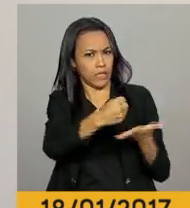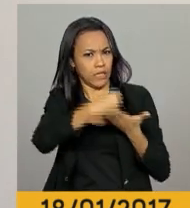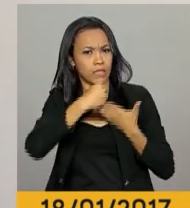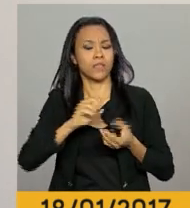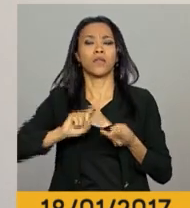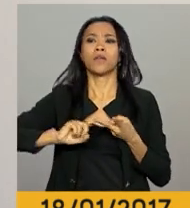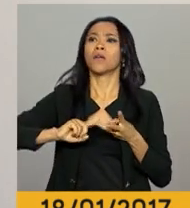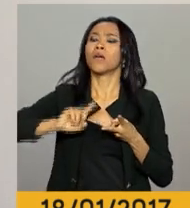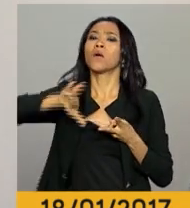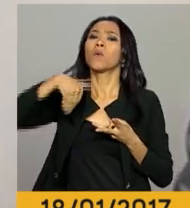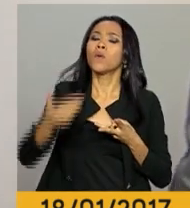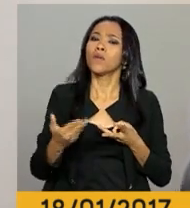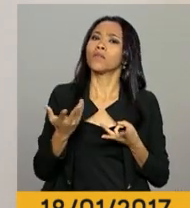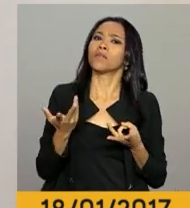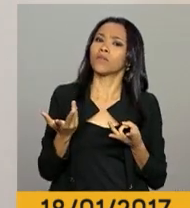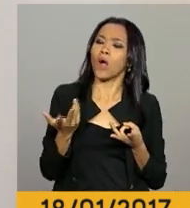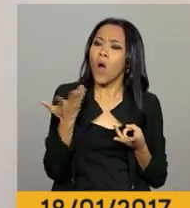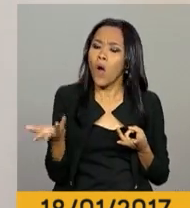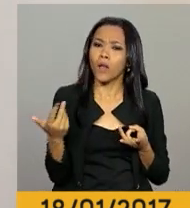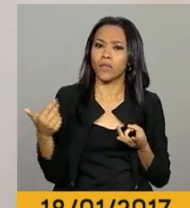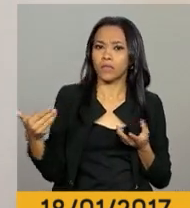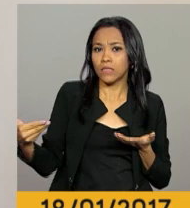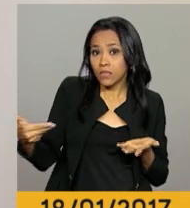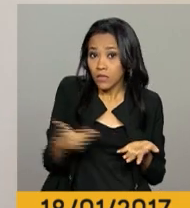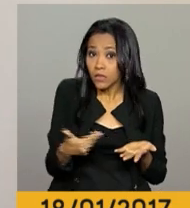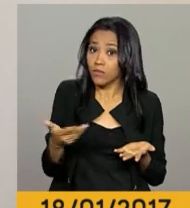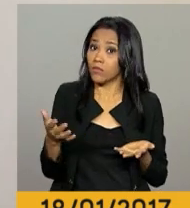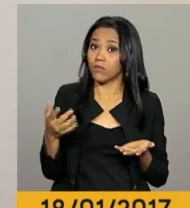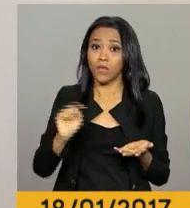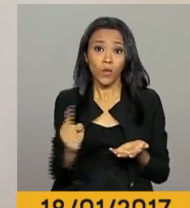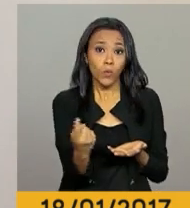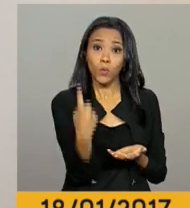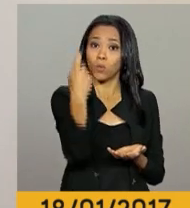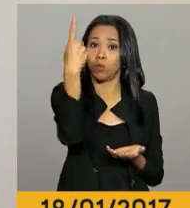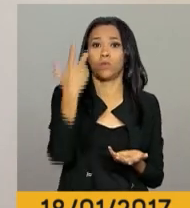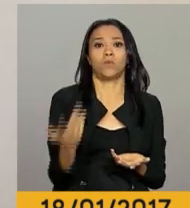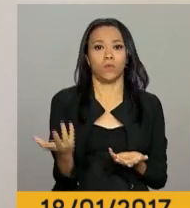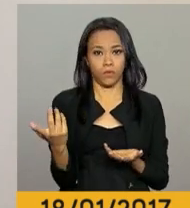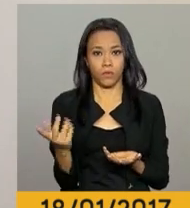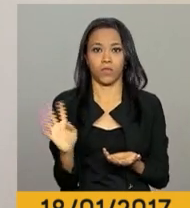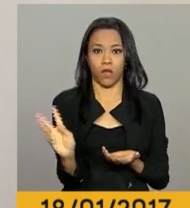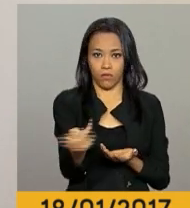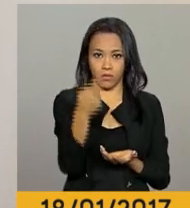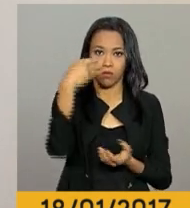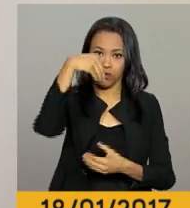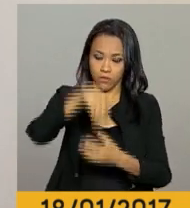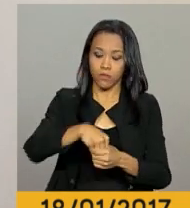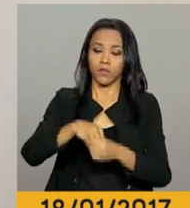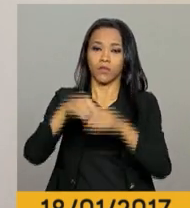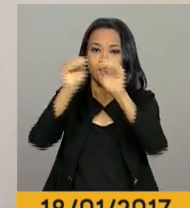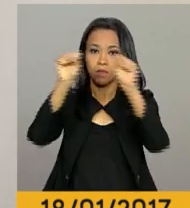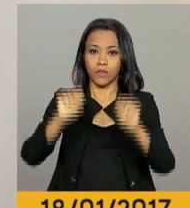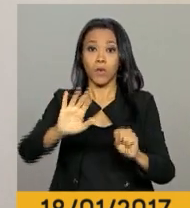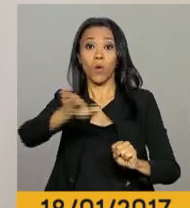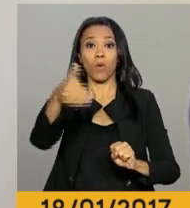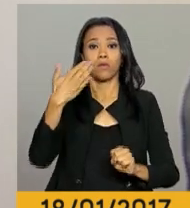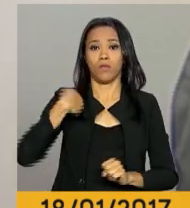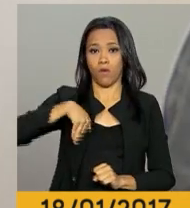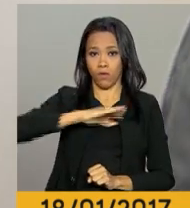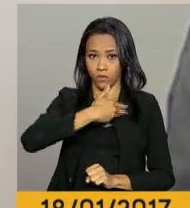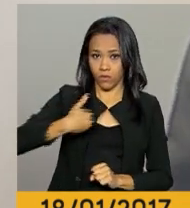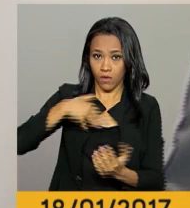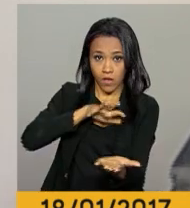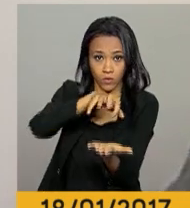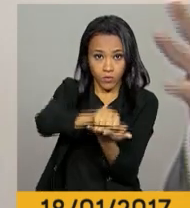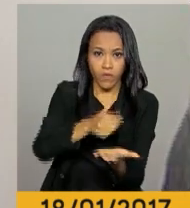quando falo convenhamos Olhe Isto é um fato ímpar eh no nosso sistema nós assim que Assumimos nós